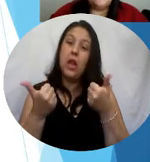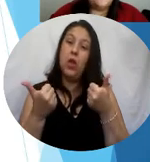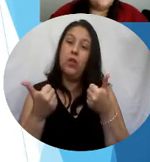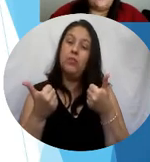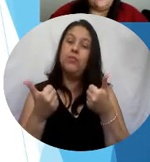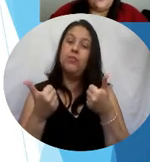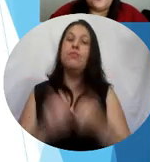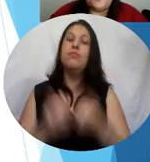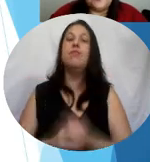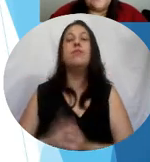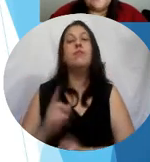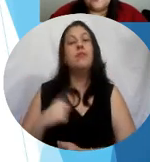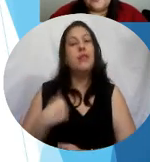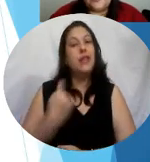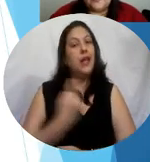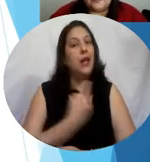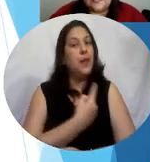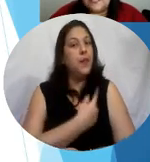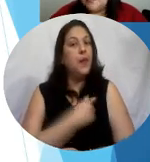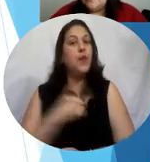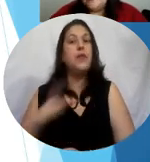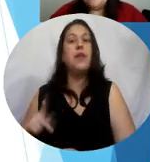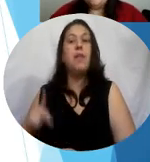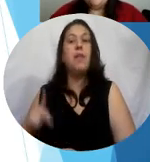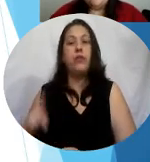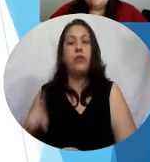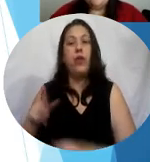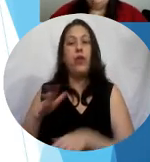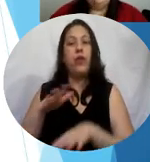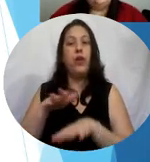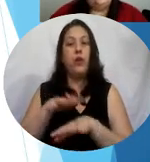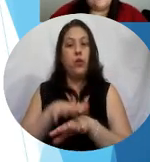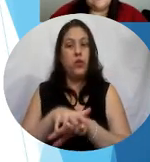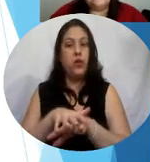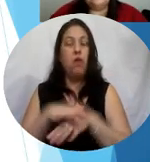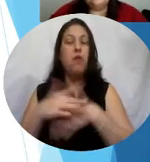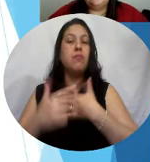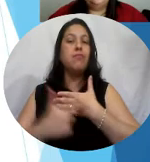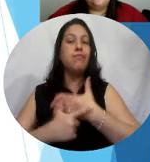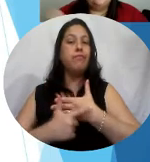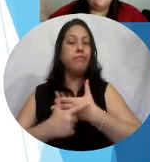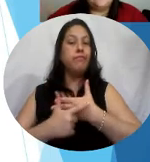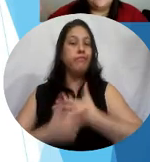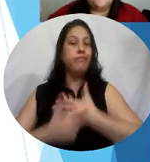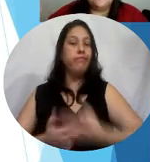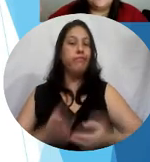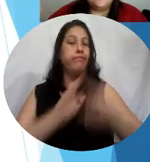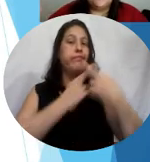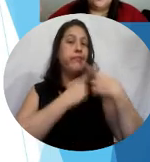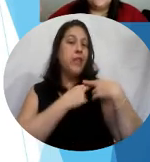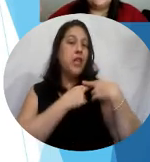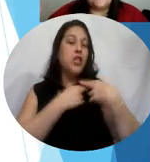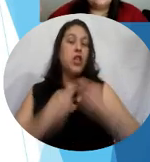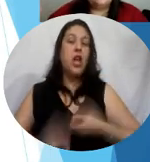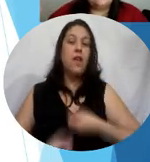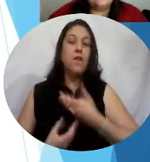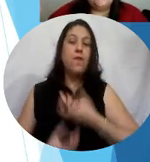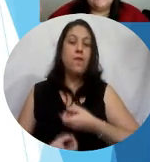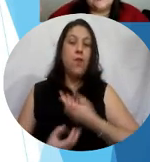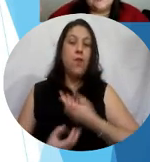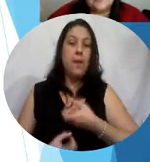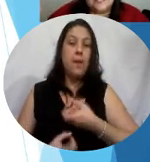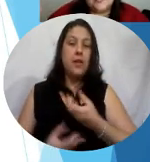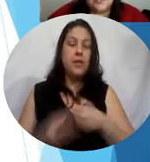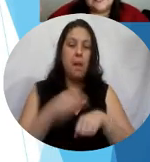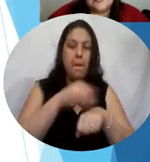É nosso papel como agente da Pastoral da Inclusão, informar, levar informação para essas pessoas, para